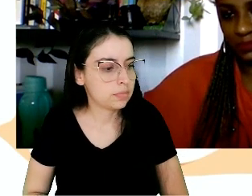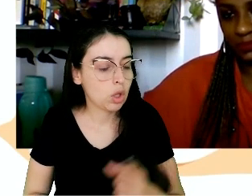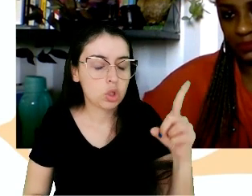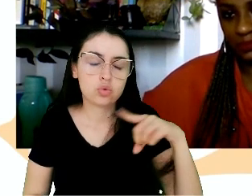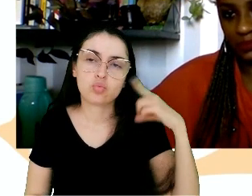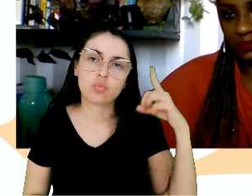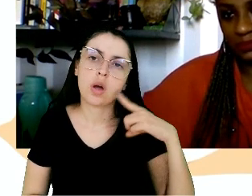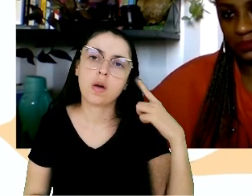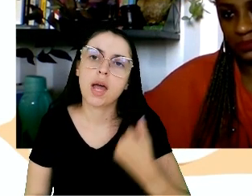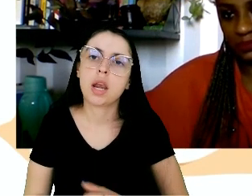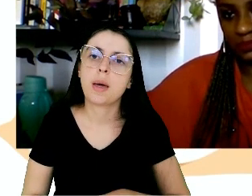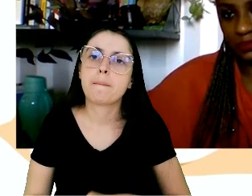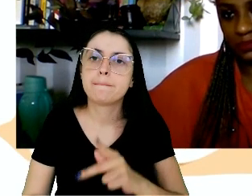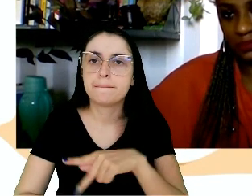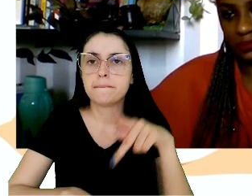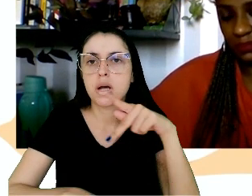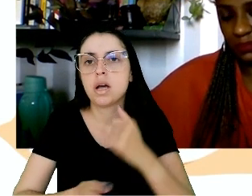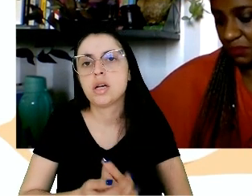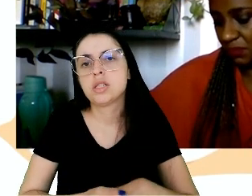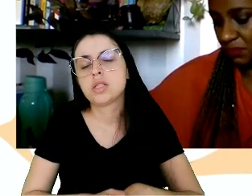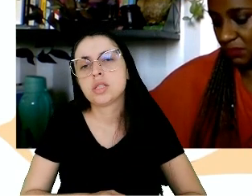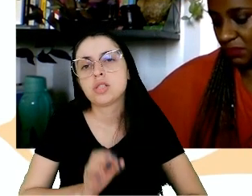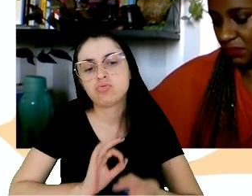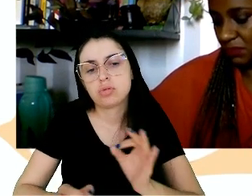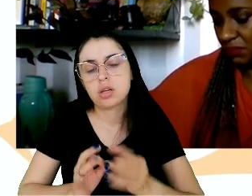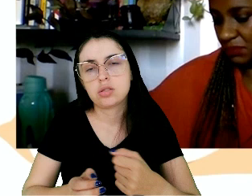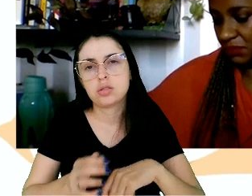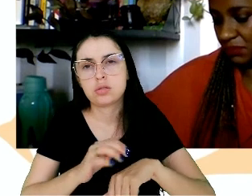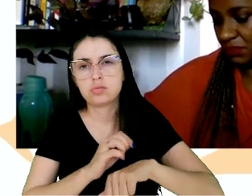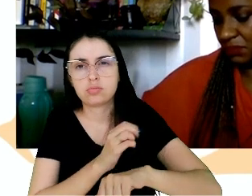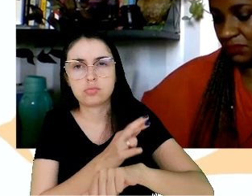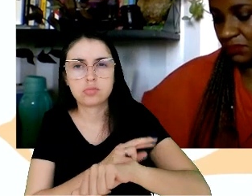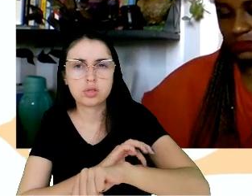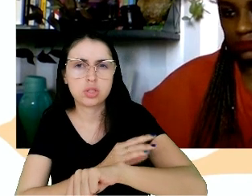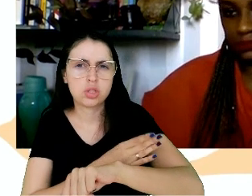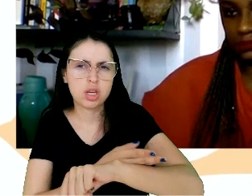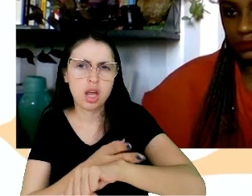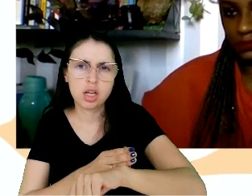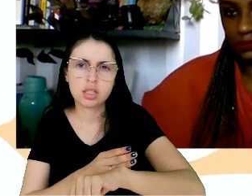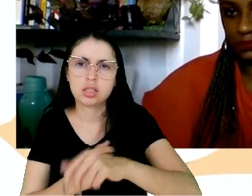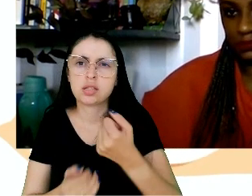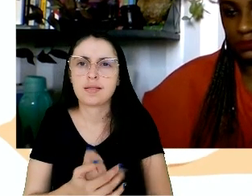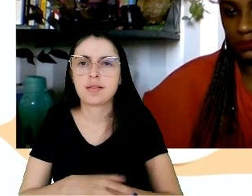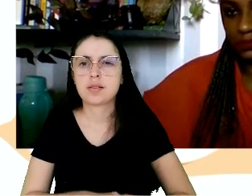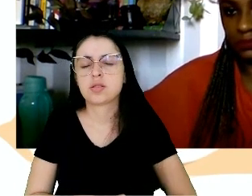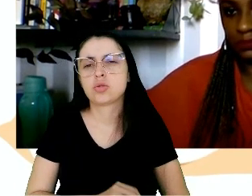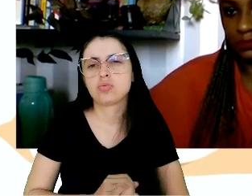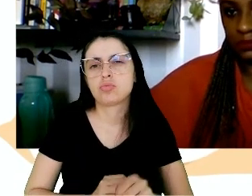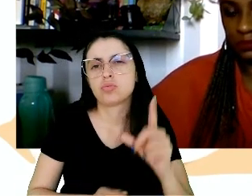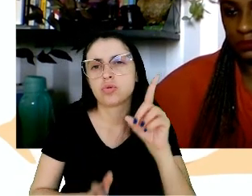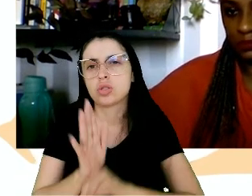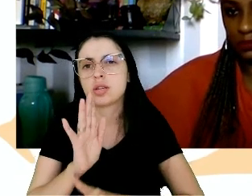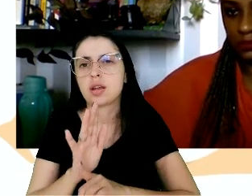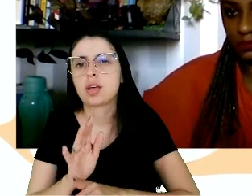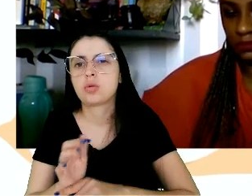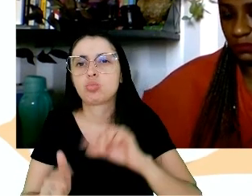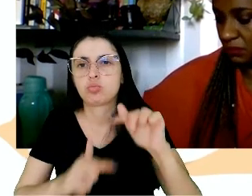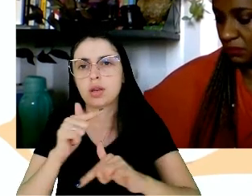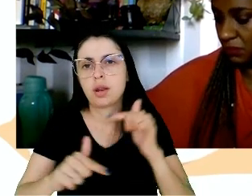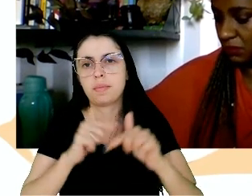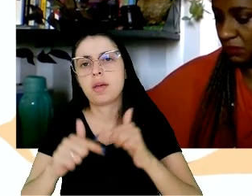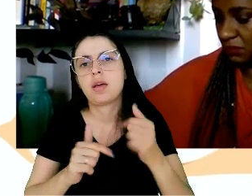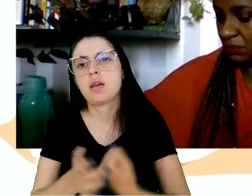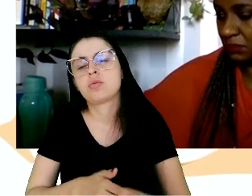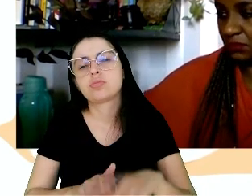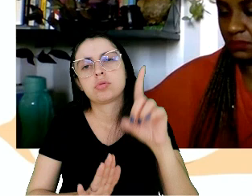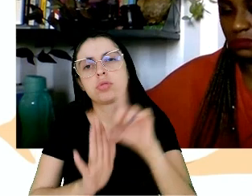advogada, pós-graduada em Relações Étnico-Raciais, Direito e Processo do Trabalho, Direito Previdenciário, com especialização